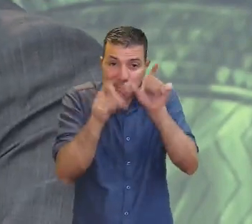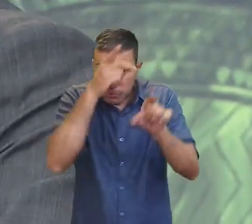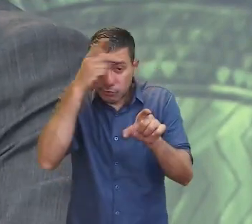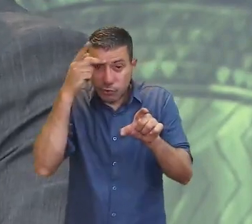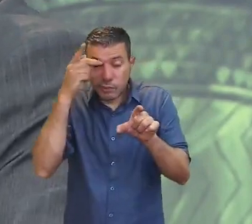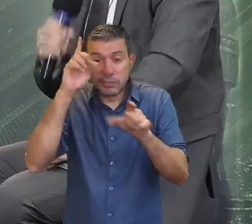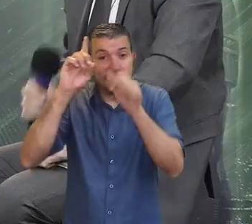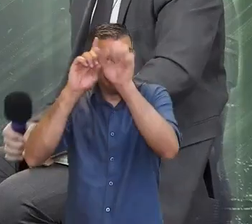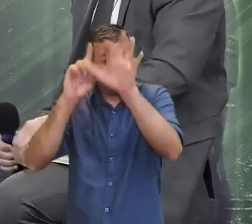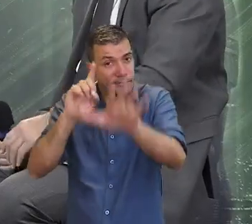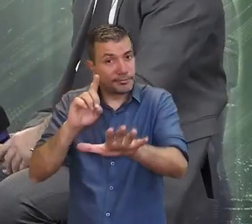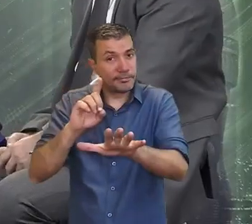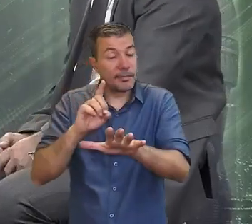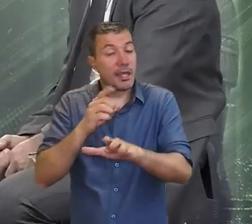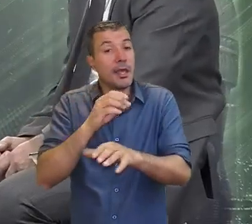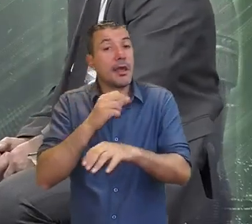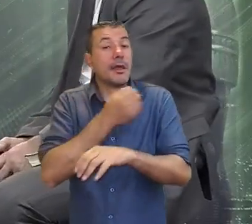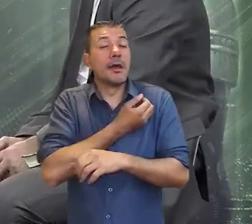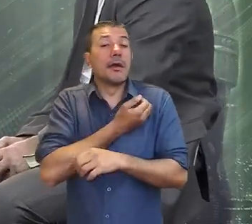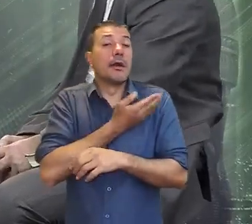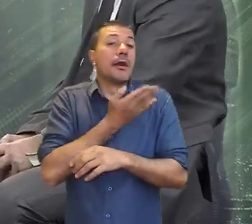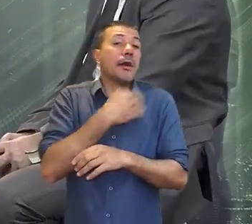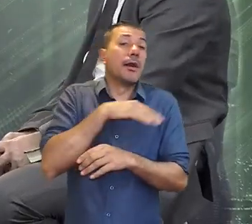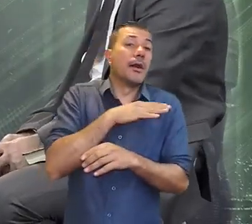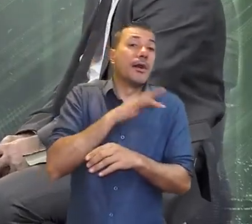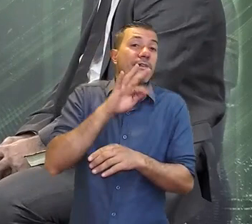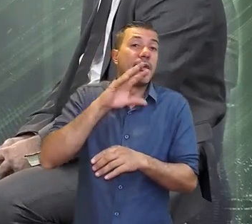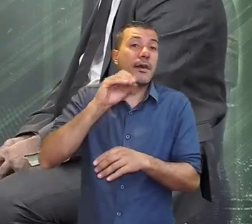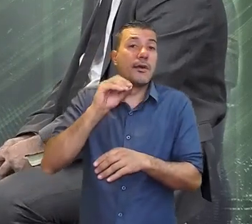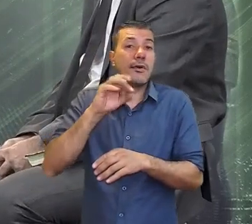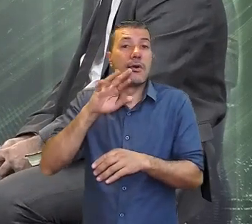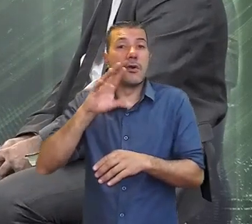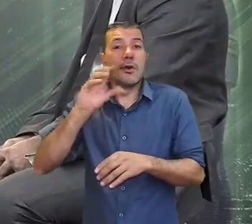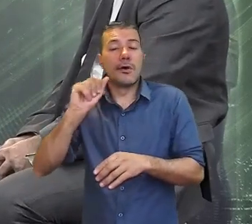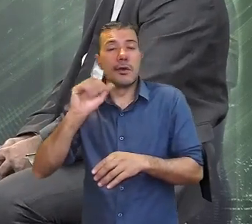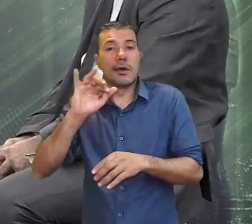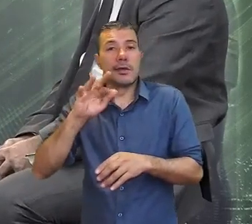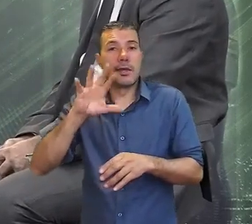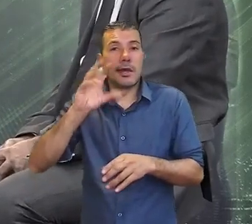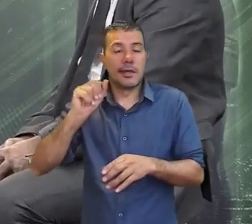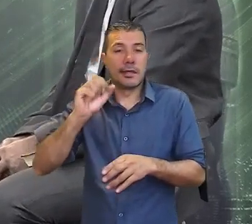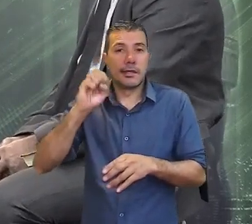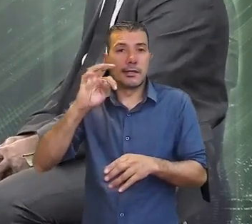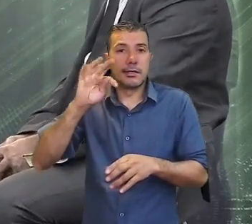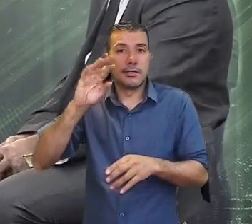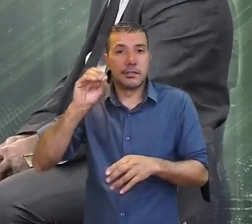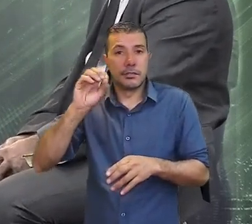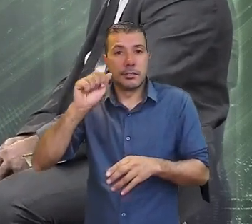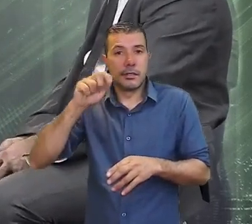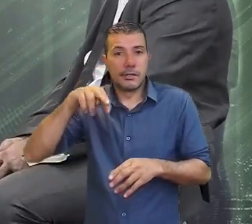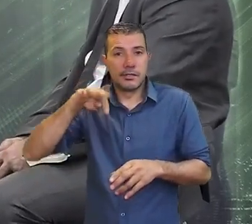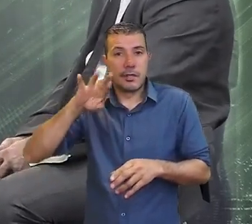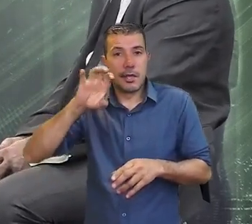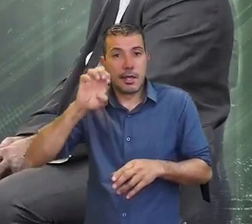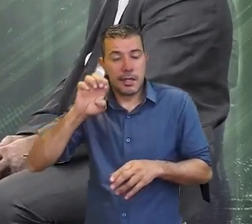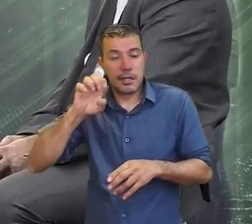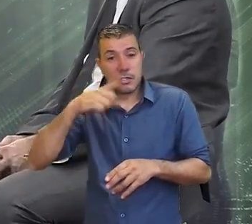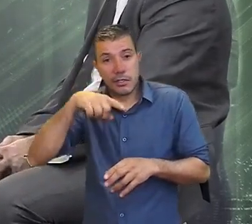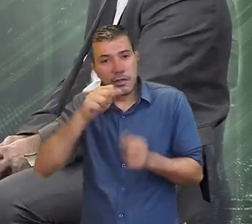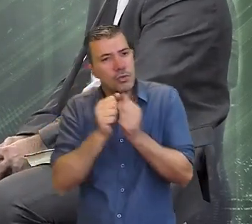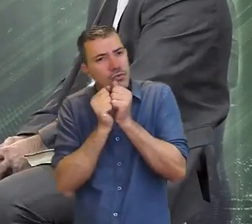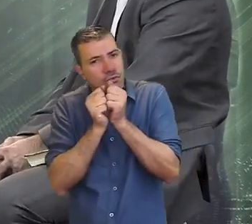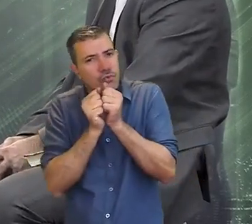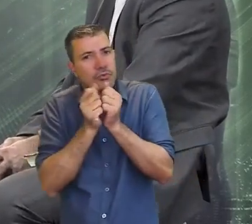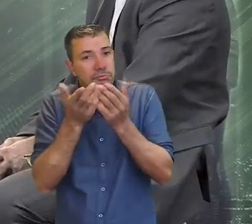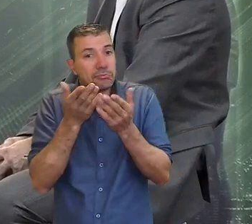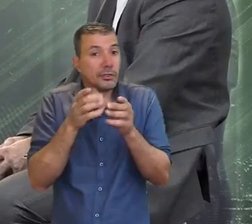Deus os abençoe. Também quero mandar um abraço lá para o pessoal da Franca da Rocha, também de Caieiras, Santo André, um pessoal muito querido. Estive recentemente com o senhor também,